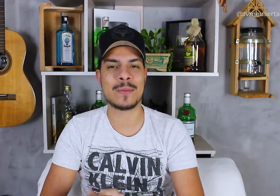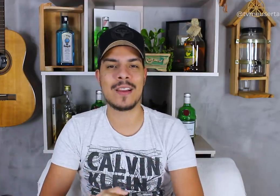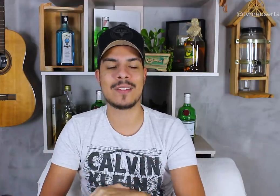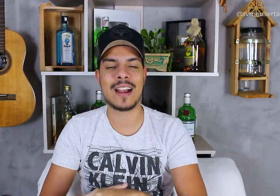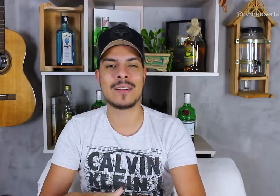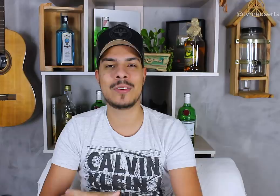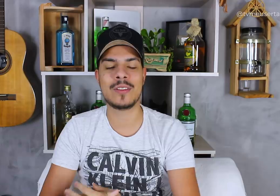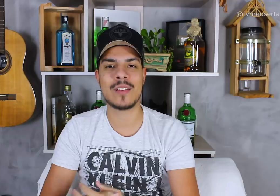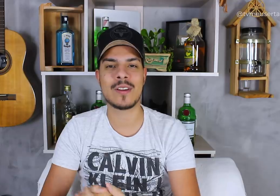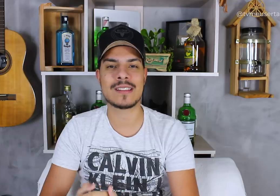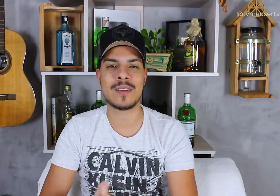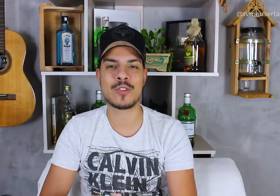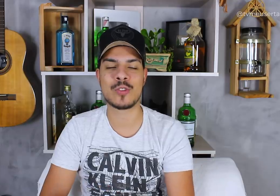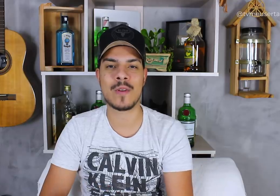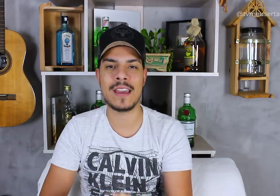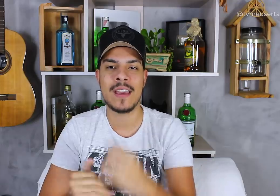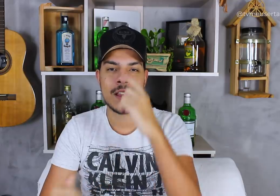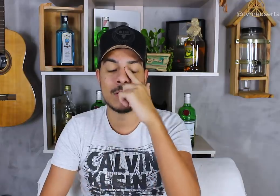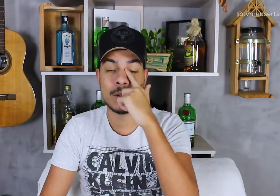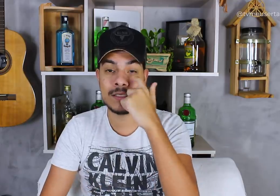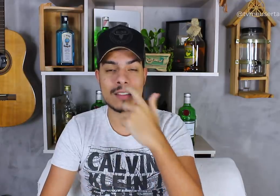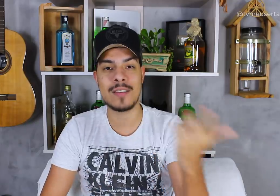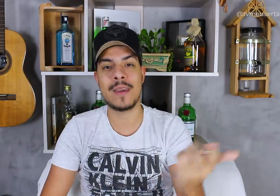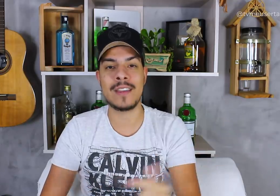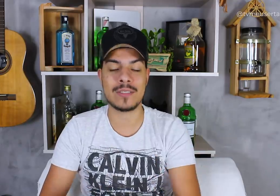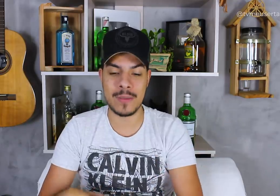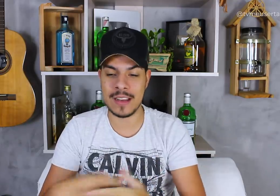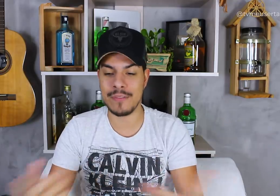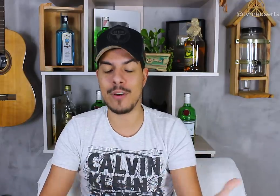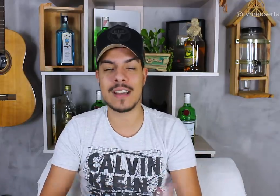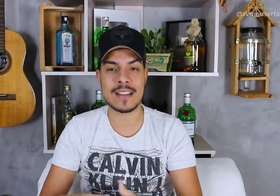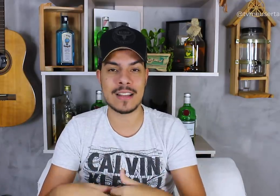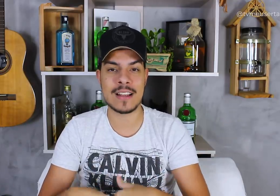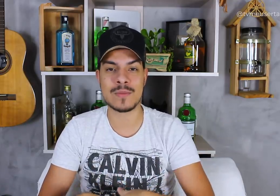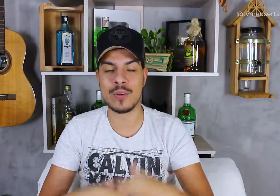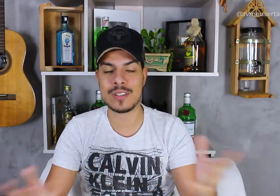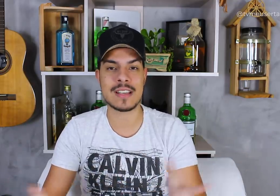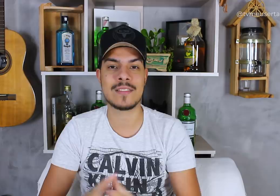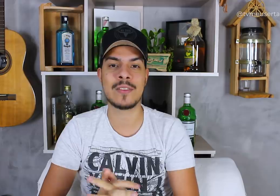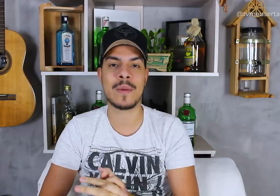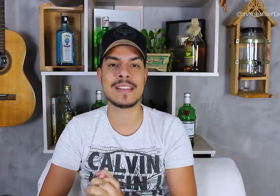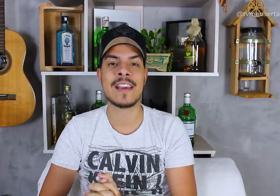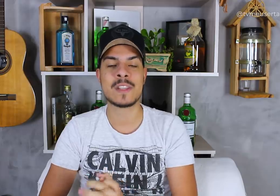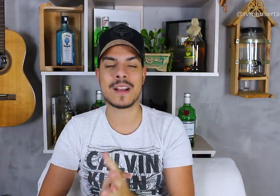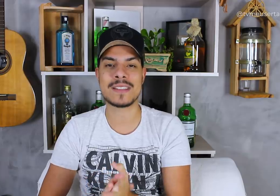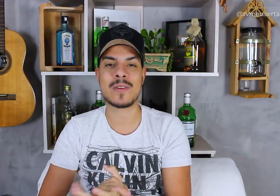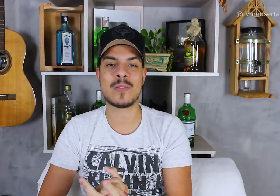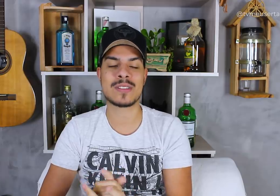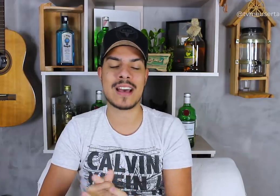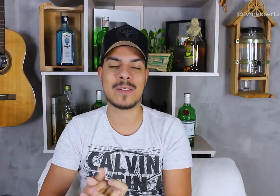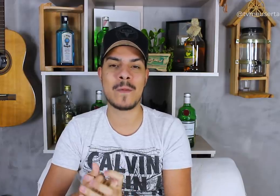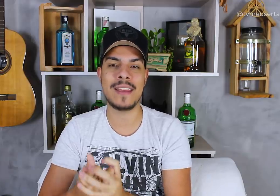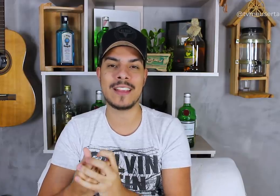né, turma? Leonardo e o Eduardo Costa deram um show aí no entretenimento, também na voz, nas músicas e tudo mais. Espero que